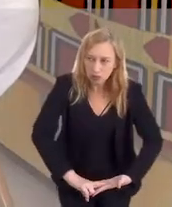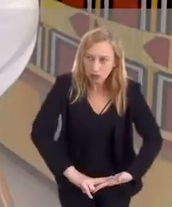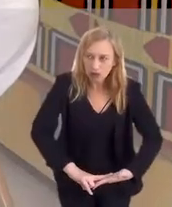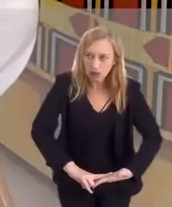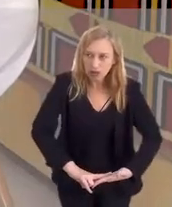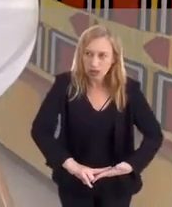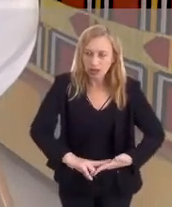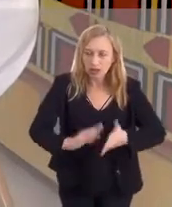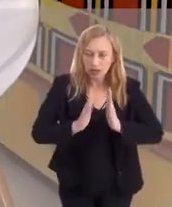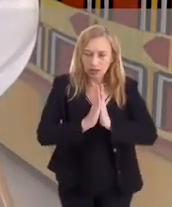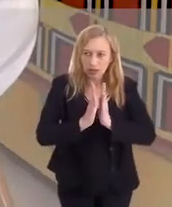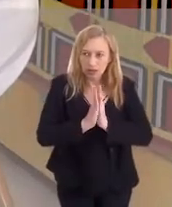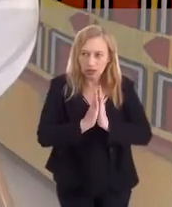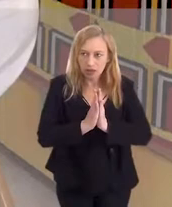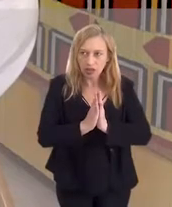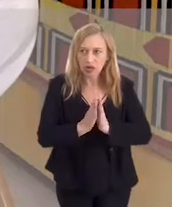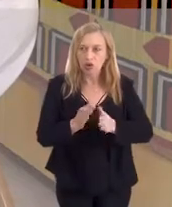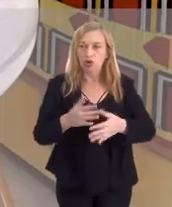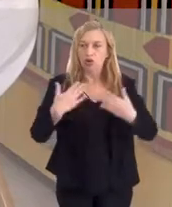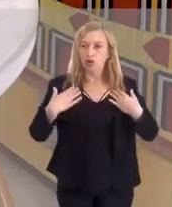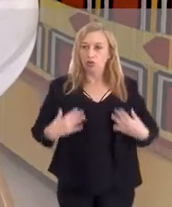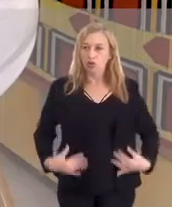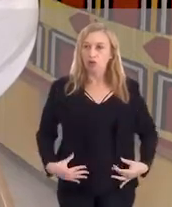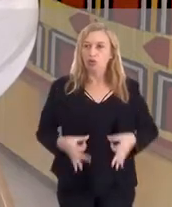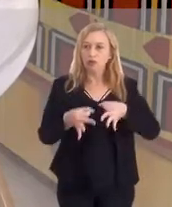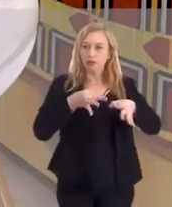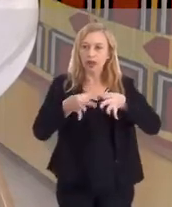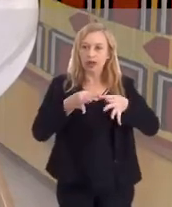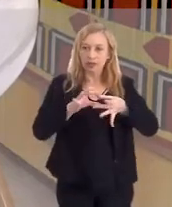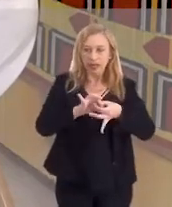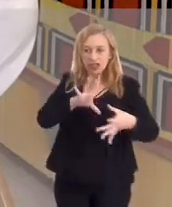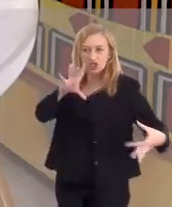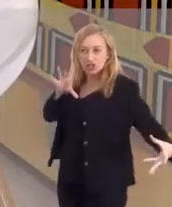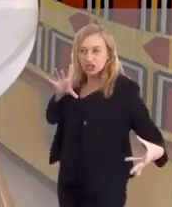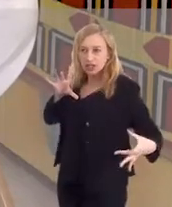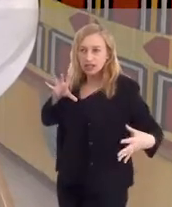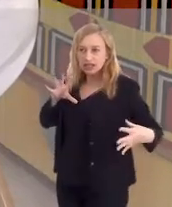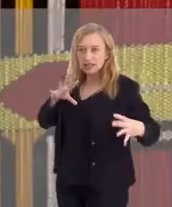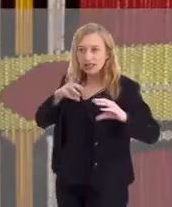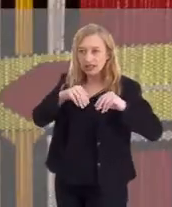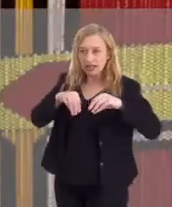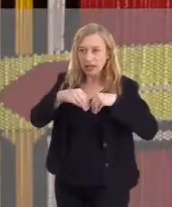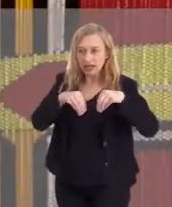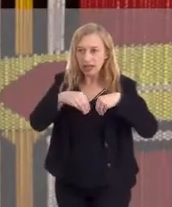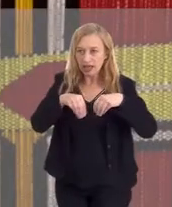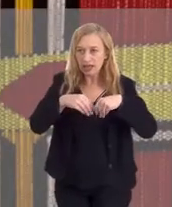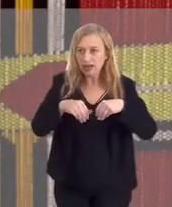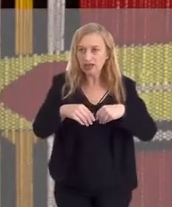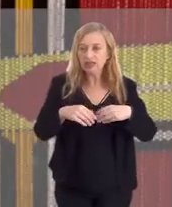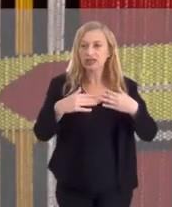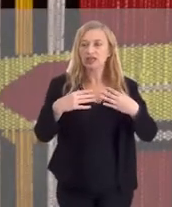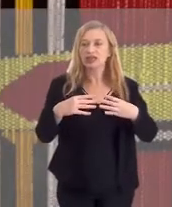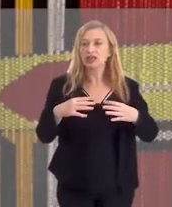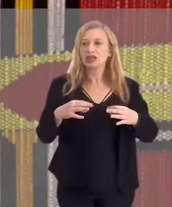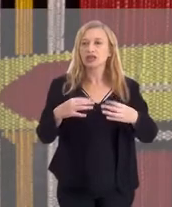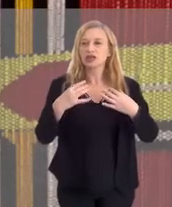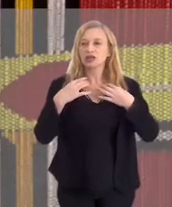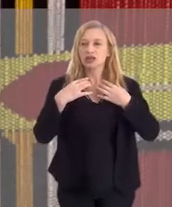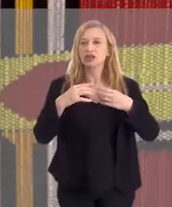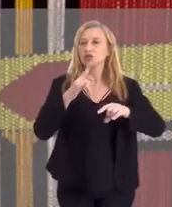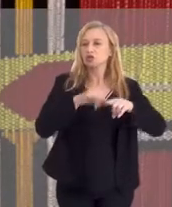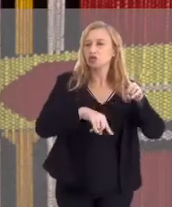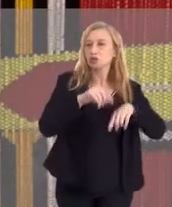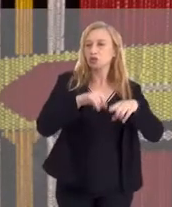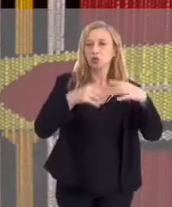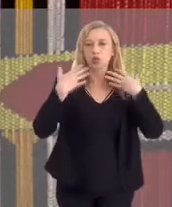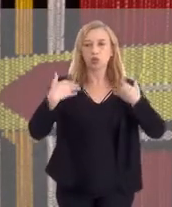momento que ele é enterrado, o corpo é preparado anteriormente, né, para fazer o desligamento. Aí ele vai com os pertences dele, vai, a